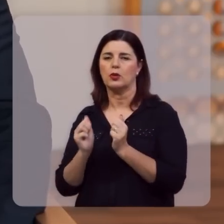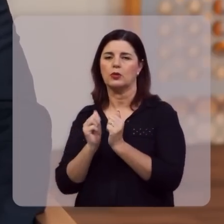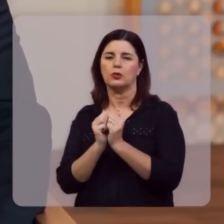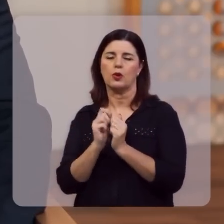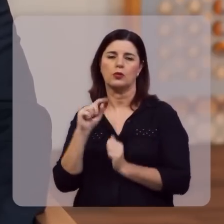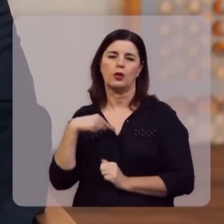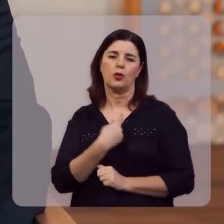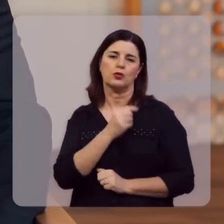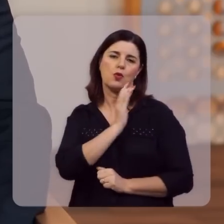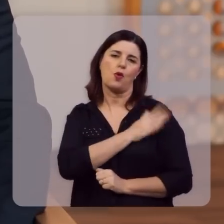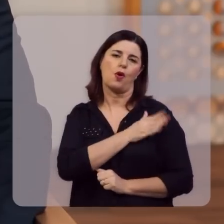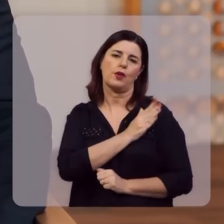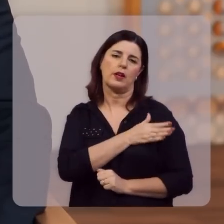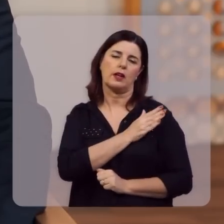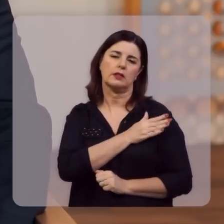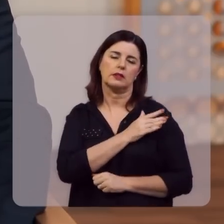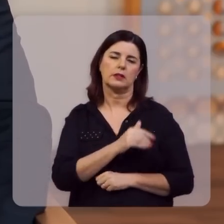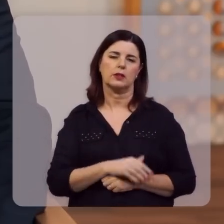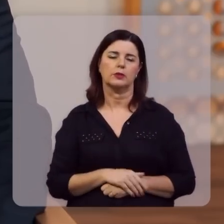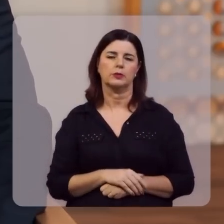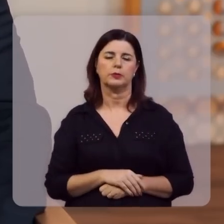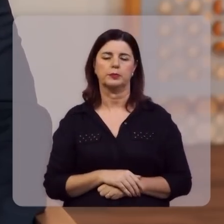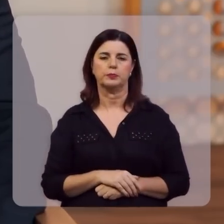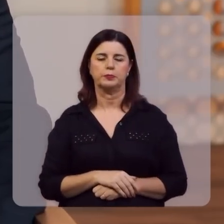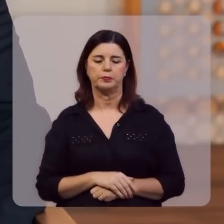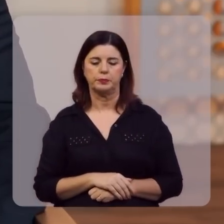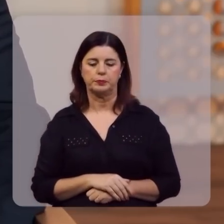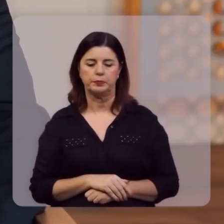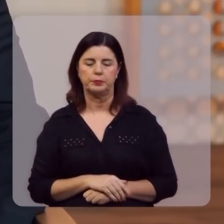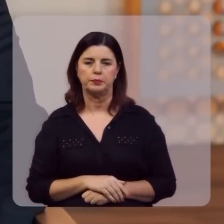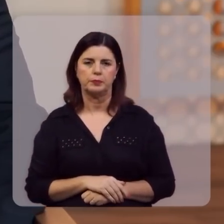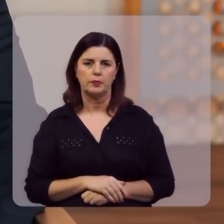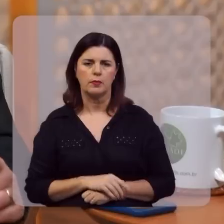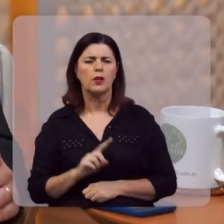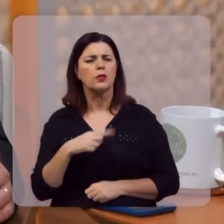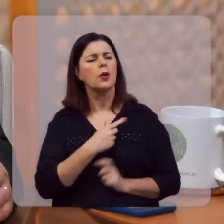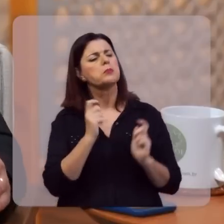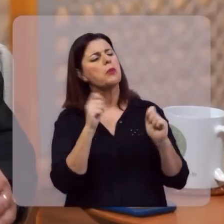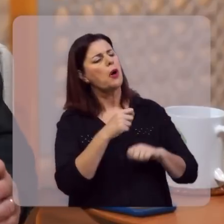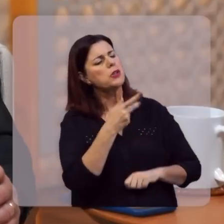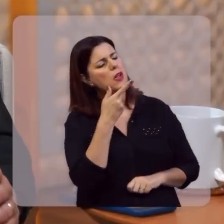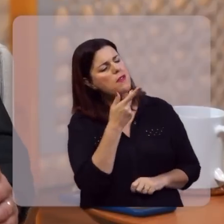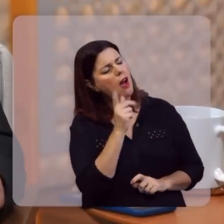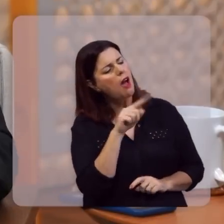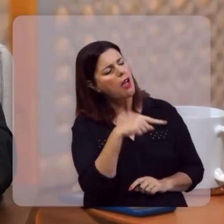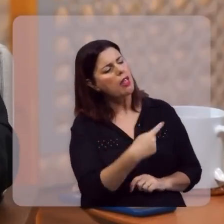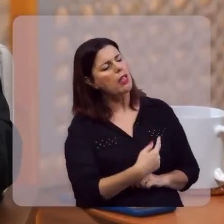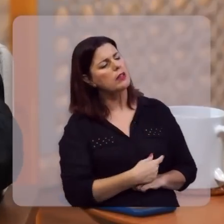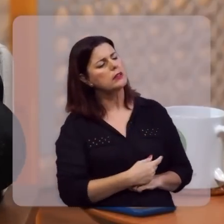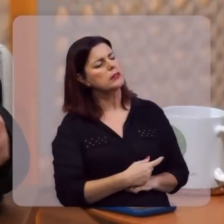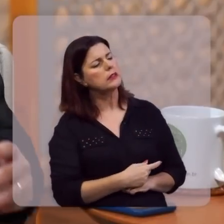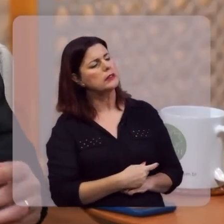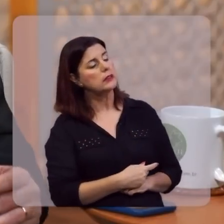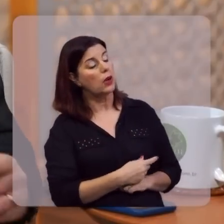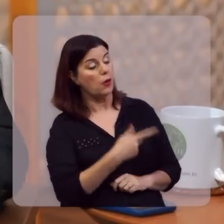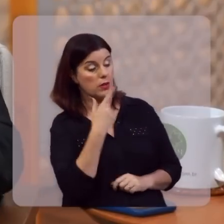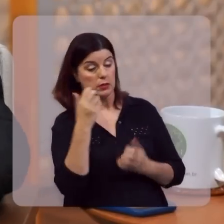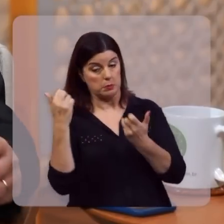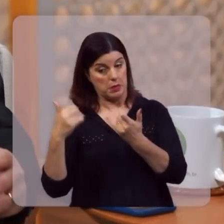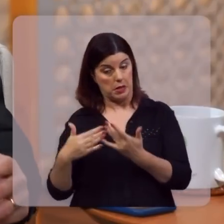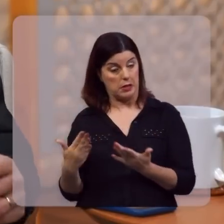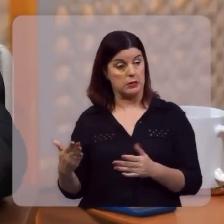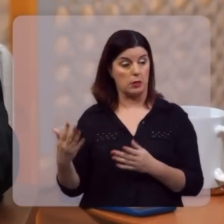reimplantada neste coração morto nos seus delitos e pecados. Podemos dizer então, pastor Robson, né, em meio a tudo isso que o